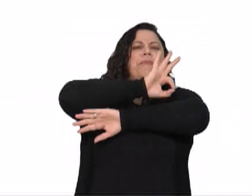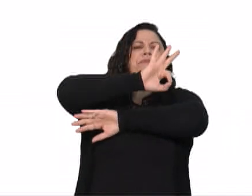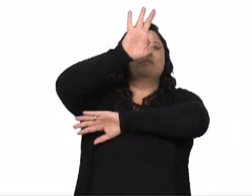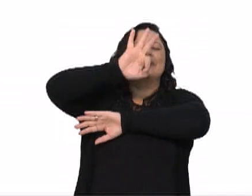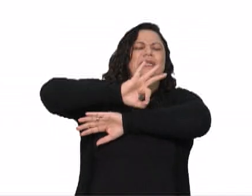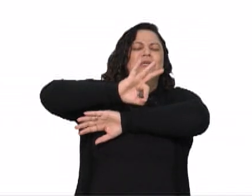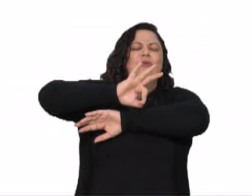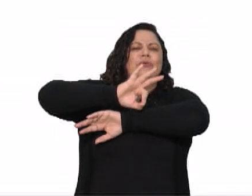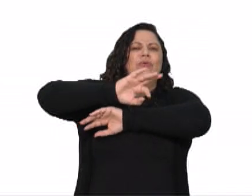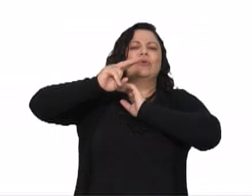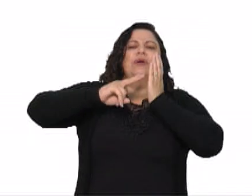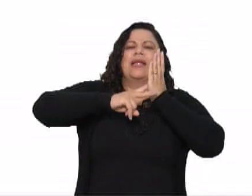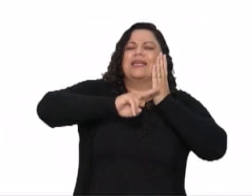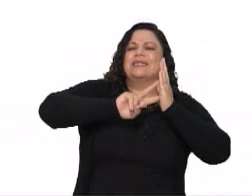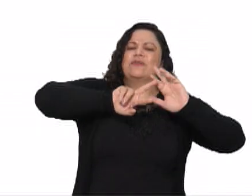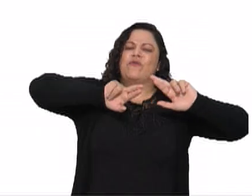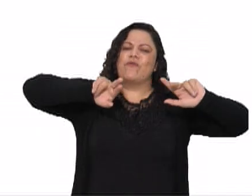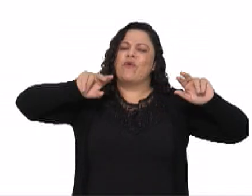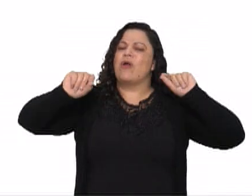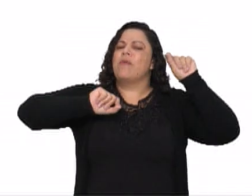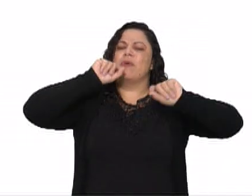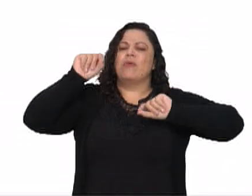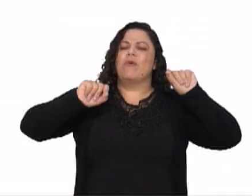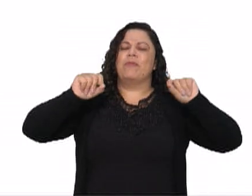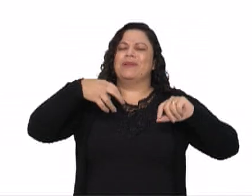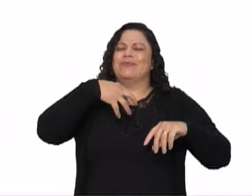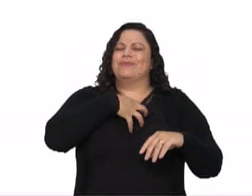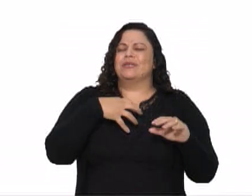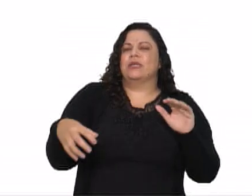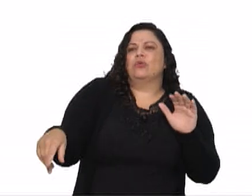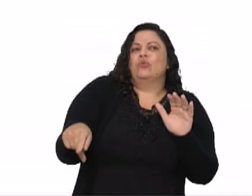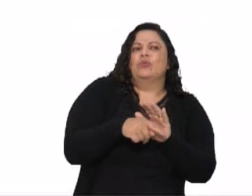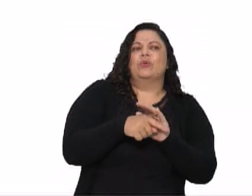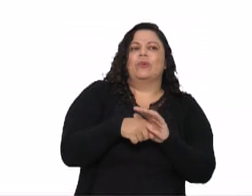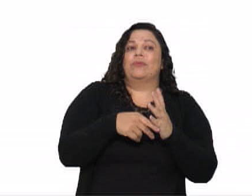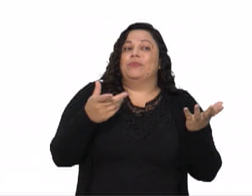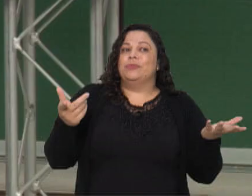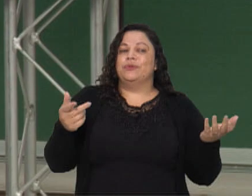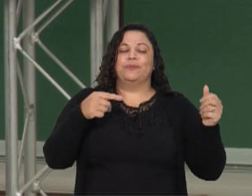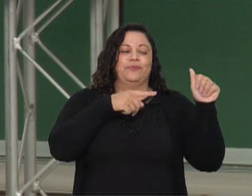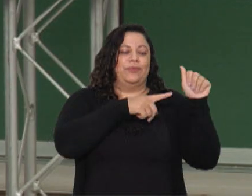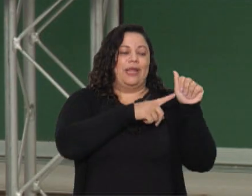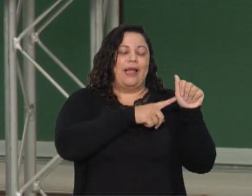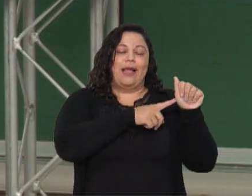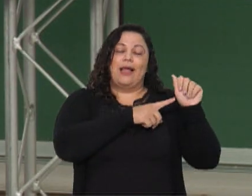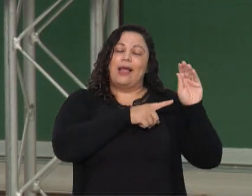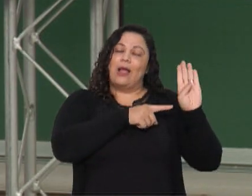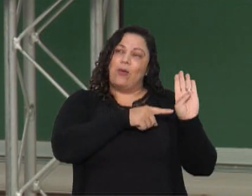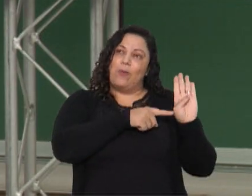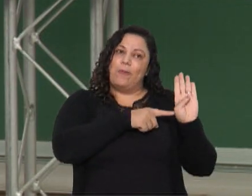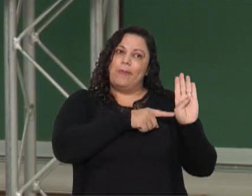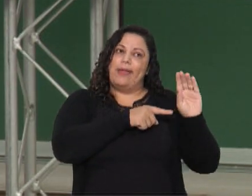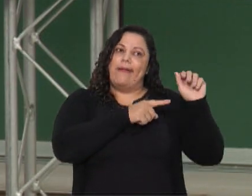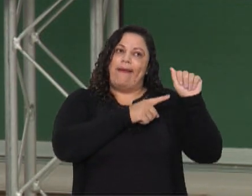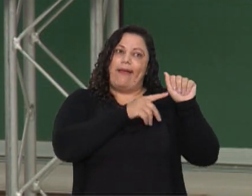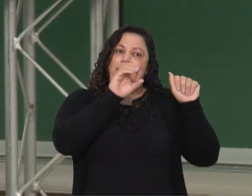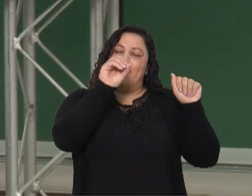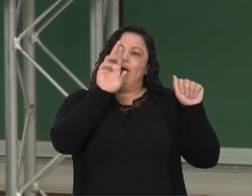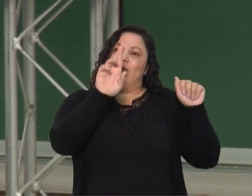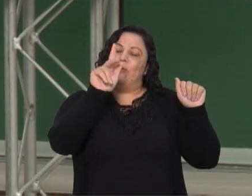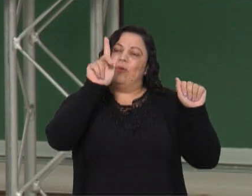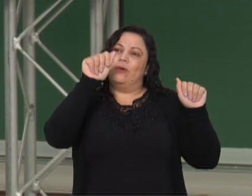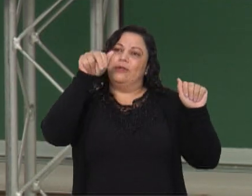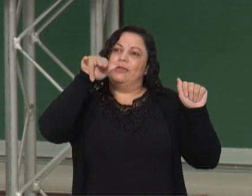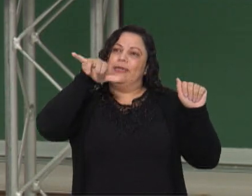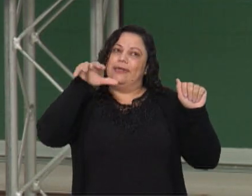são formas orgânicas ou formas geométricas? Vamos pensar e vamos descobrir